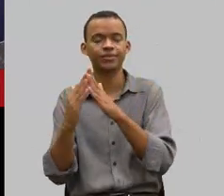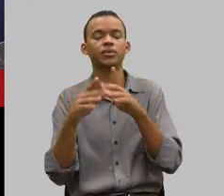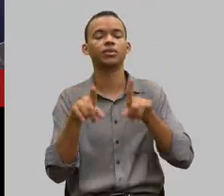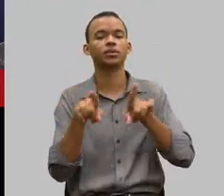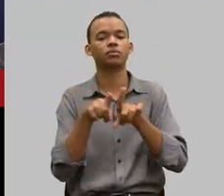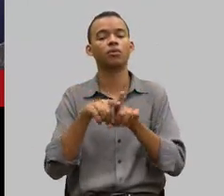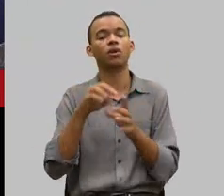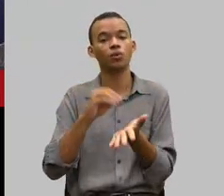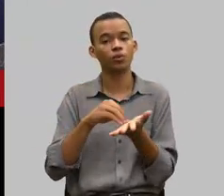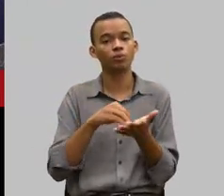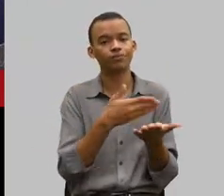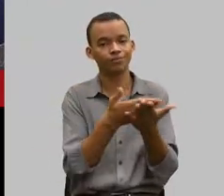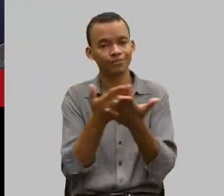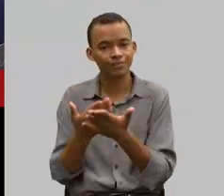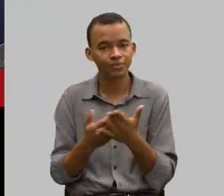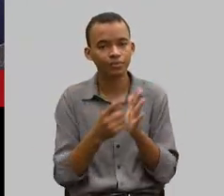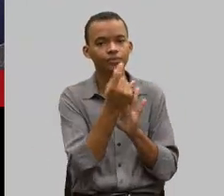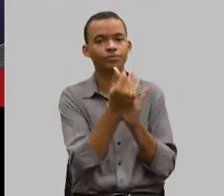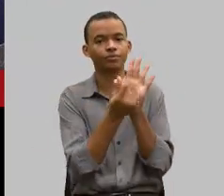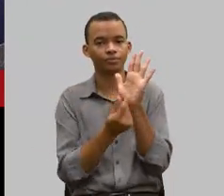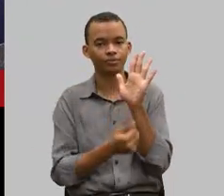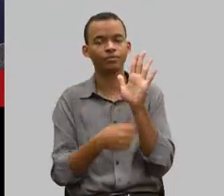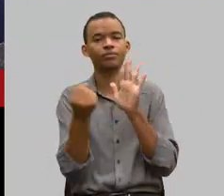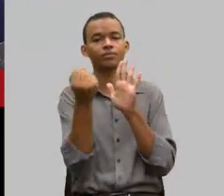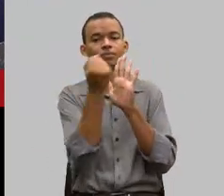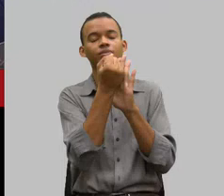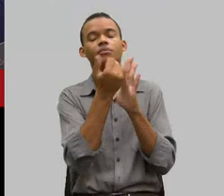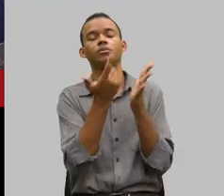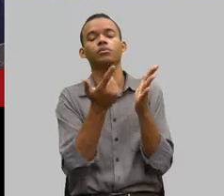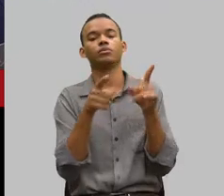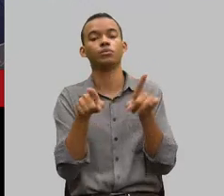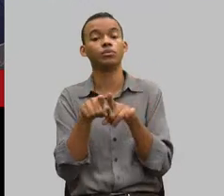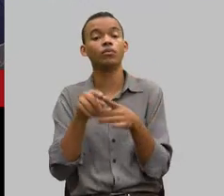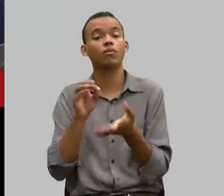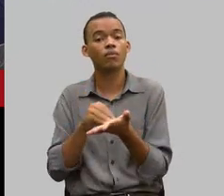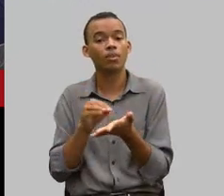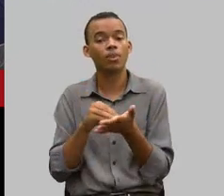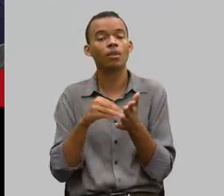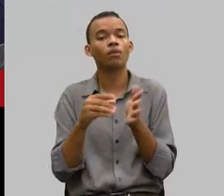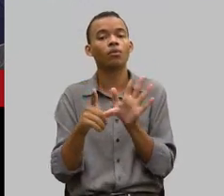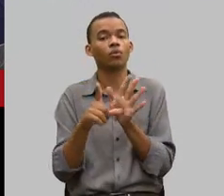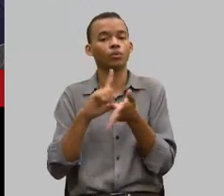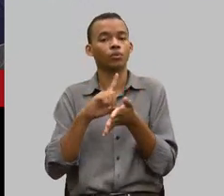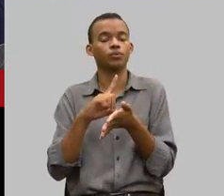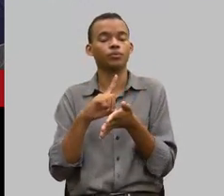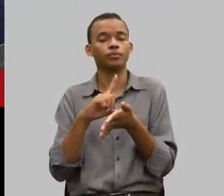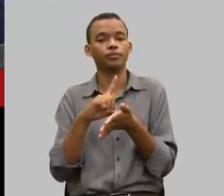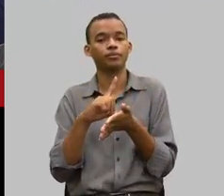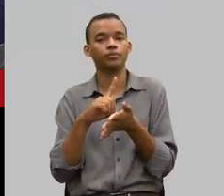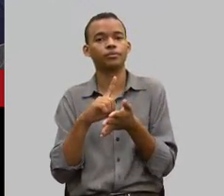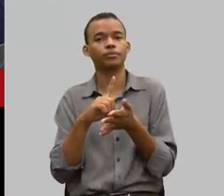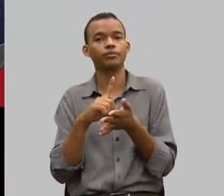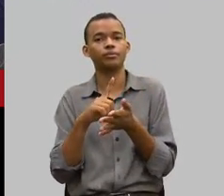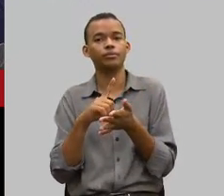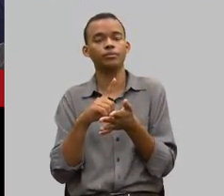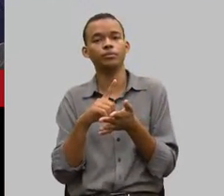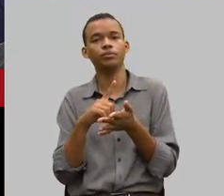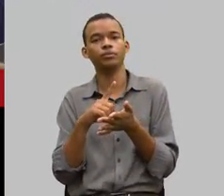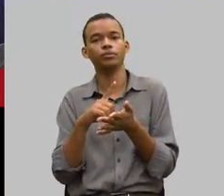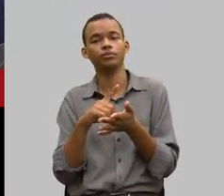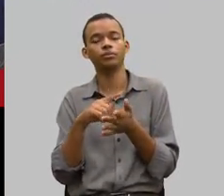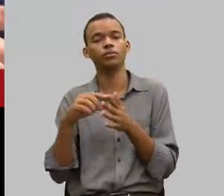atuarial orçamentário patrimonial contábil ausência de prévia de deliberação do conselho do